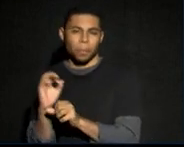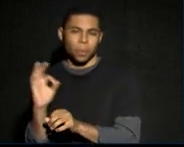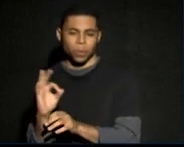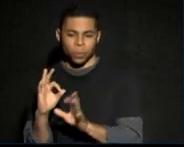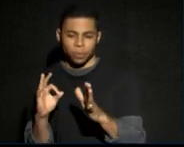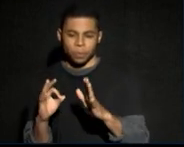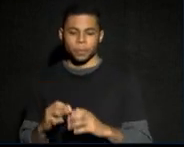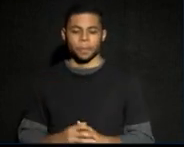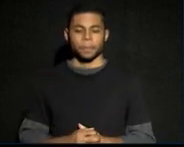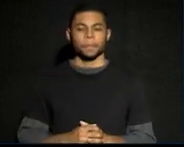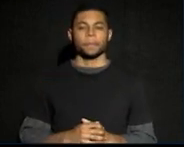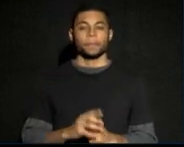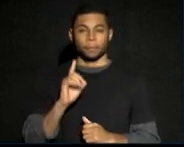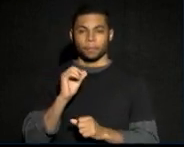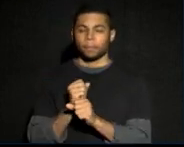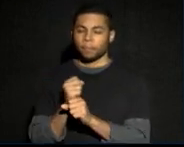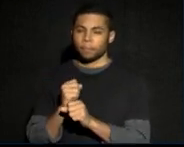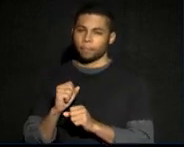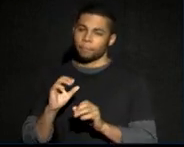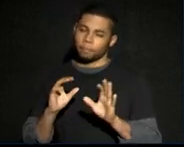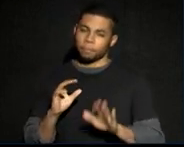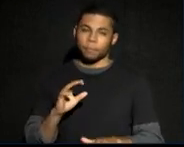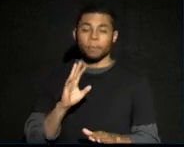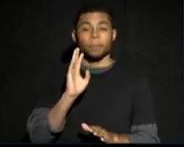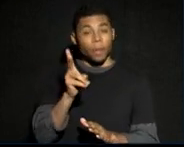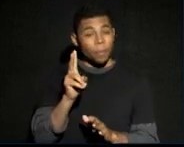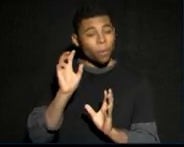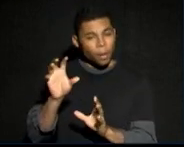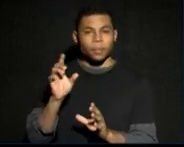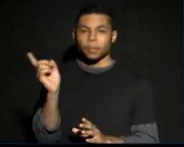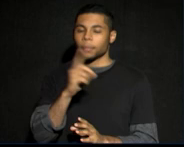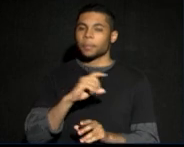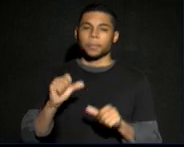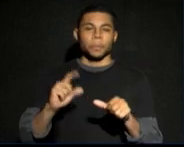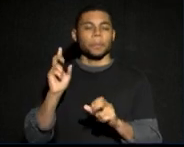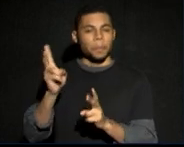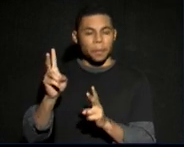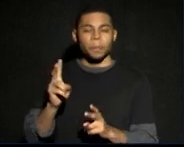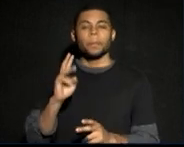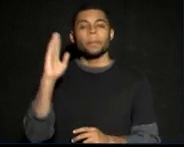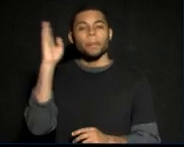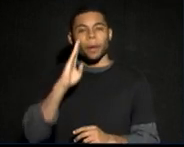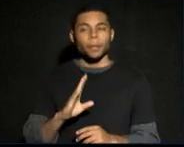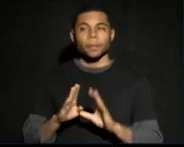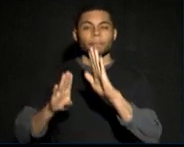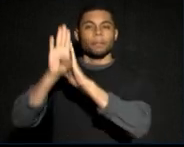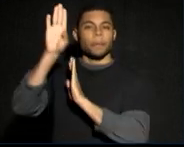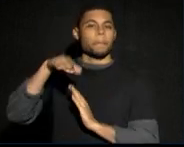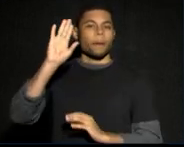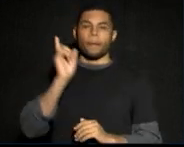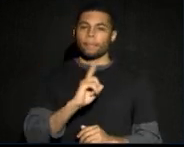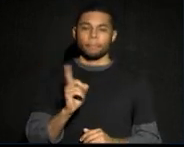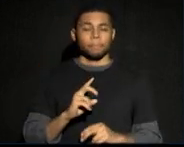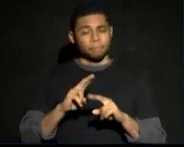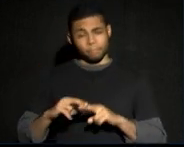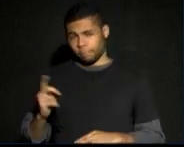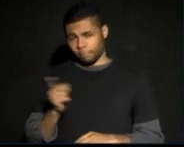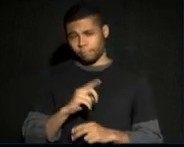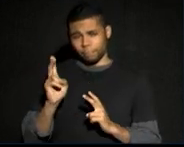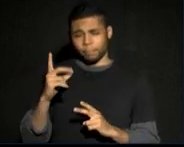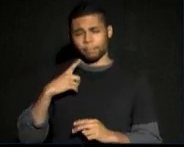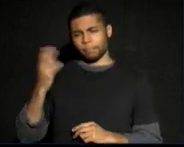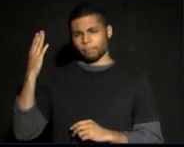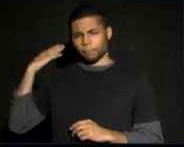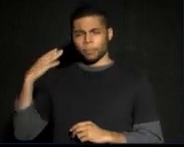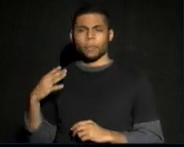percentuais em menos de dez anos e mesmo assim o Brasil não cresceu mais né então a gente inclusive